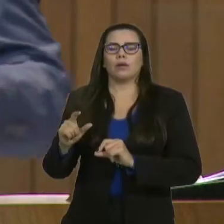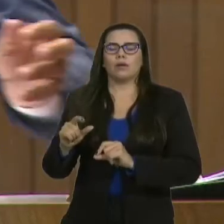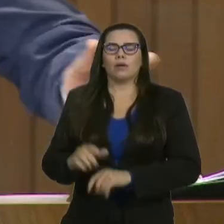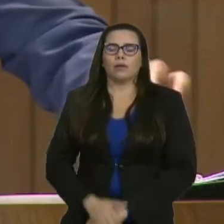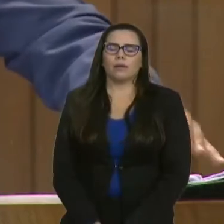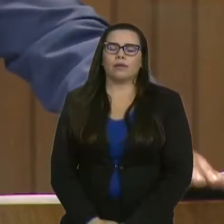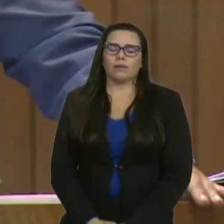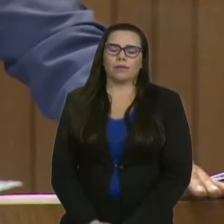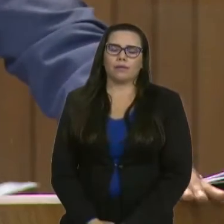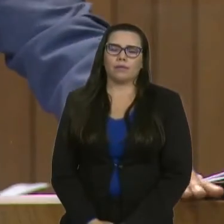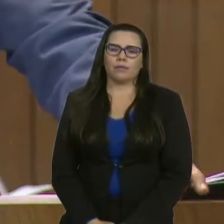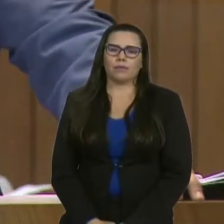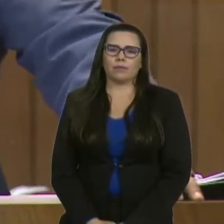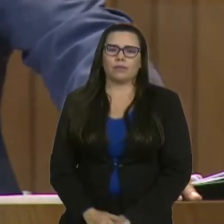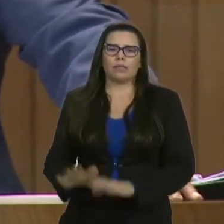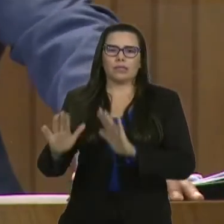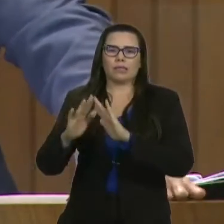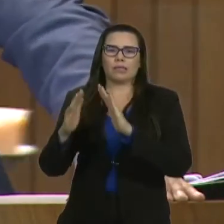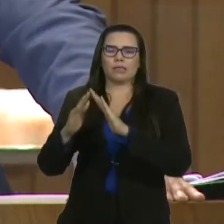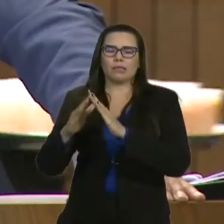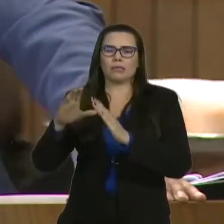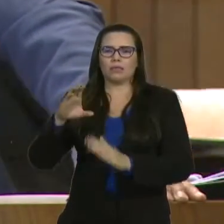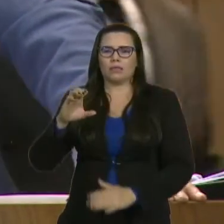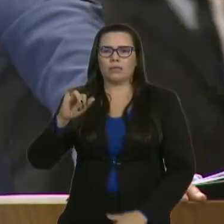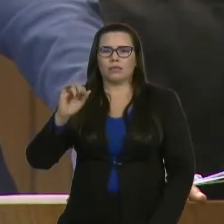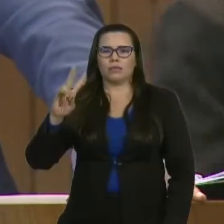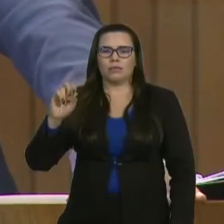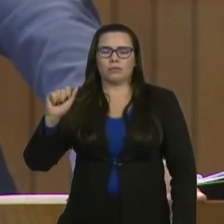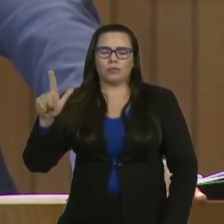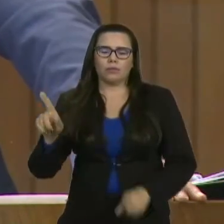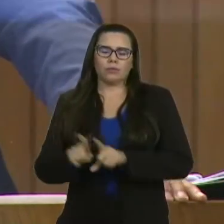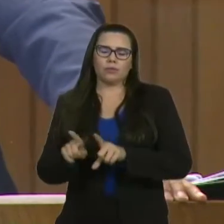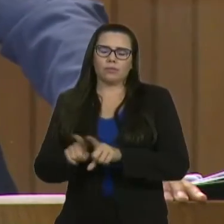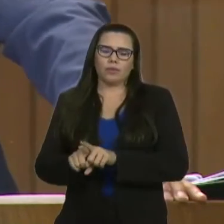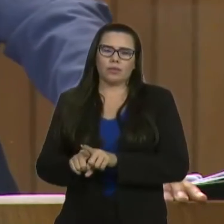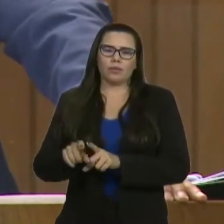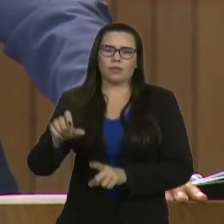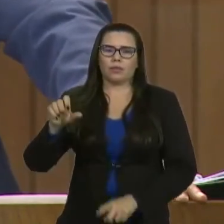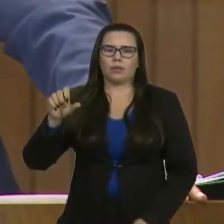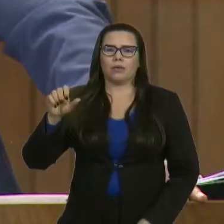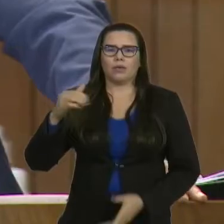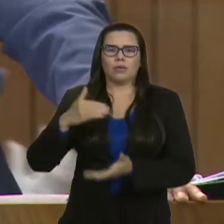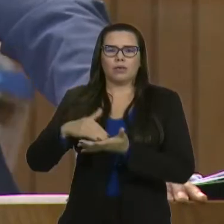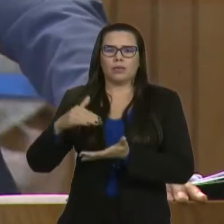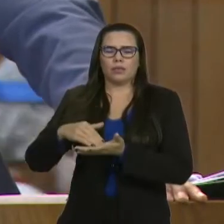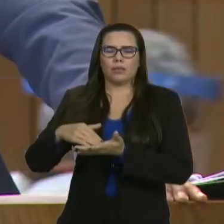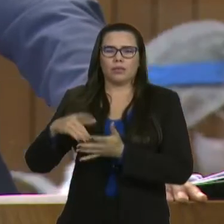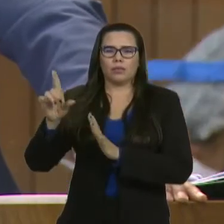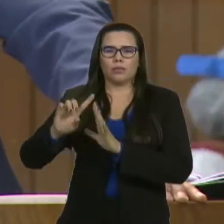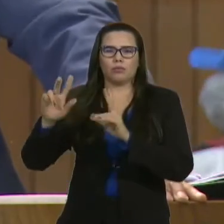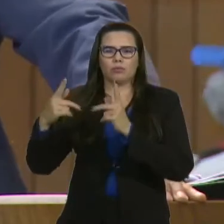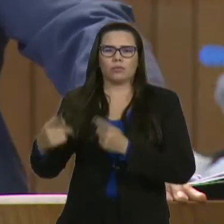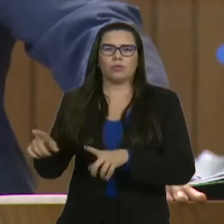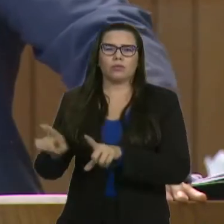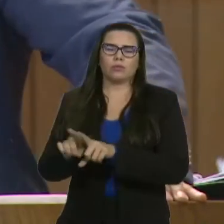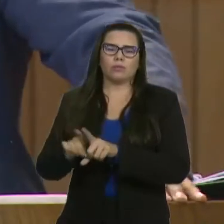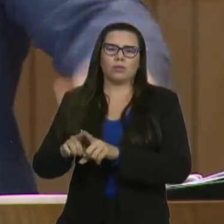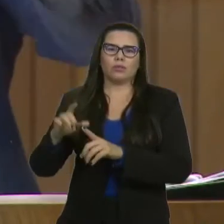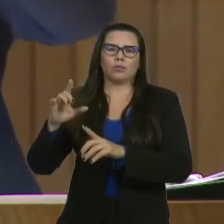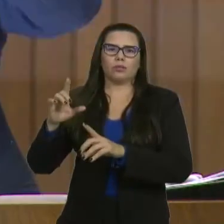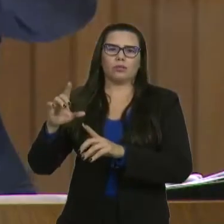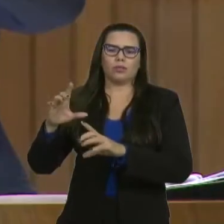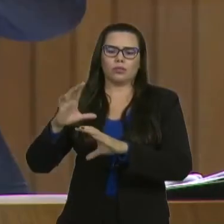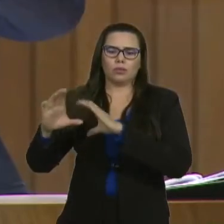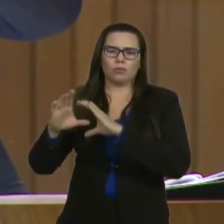da Casa Civil para a nomeação dos aprovados em concursos excluir para incluir também os aprovados no concurso para